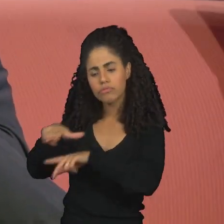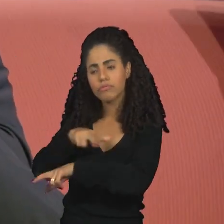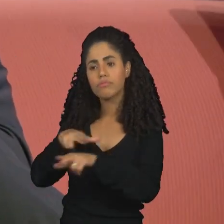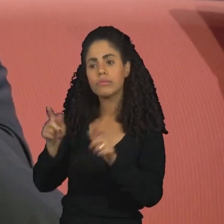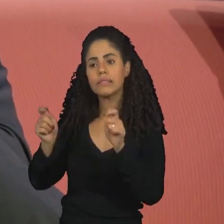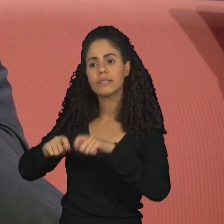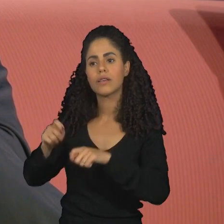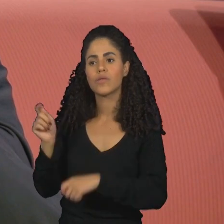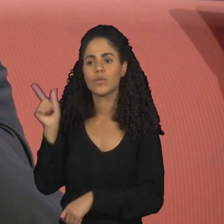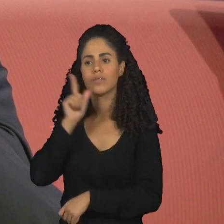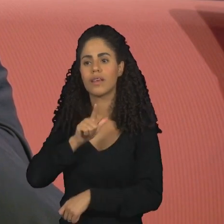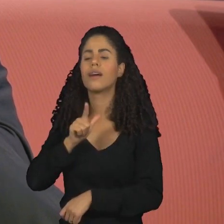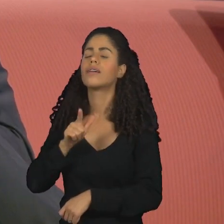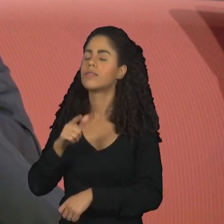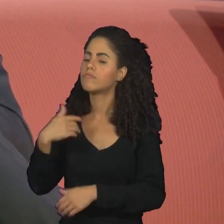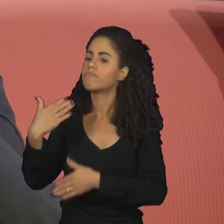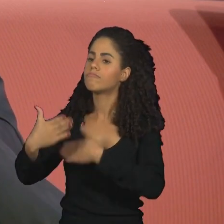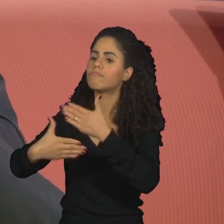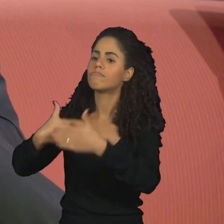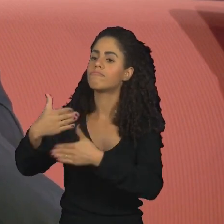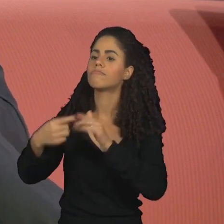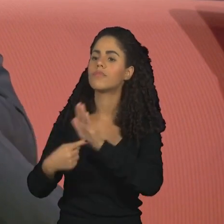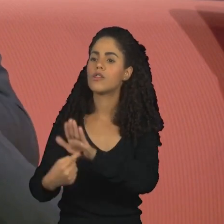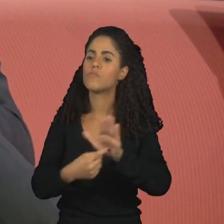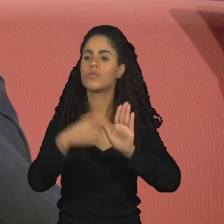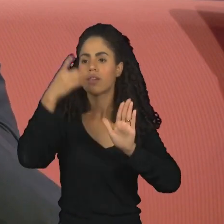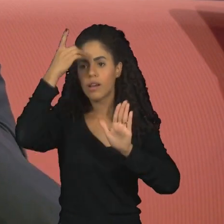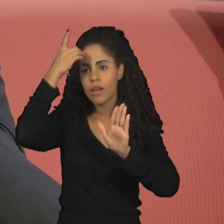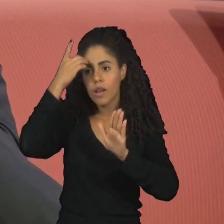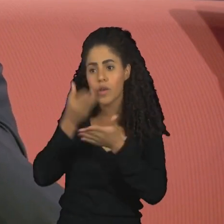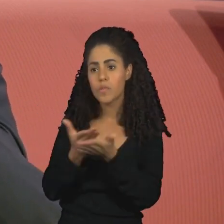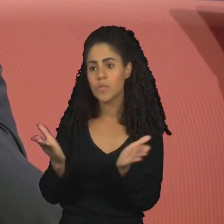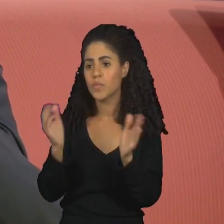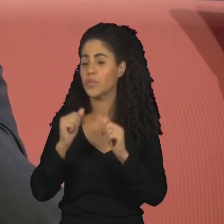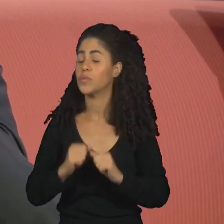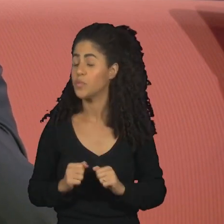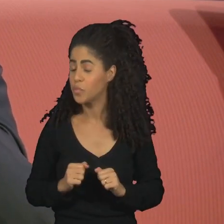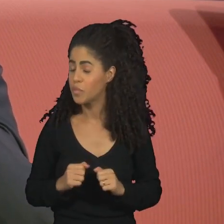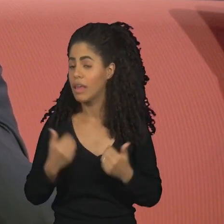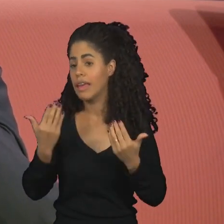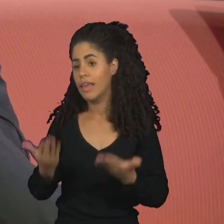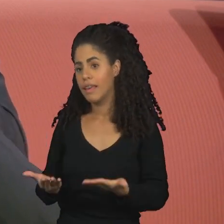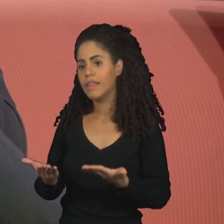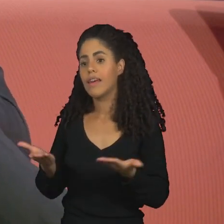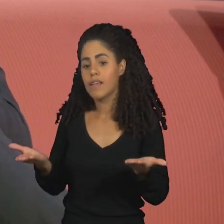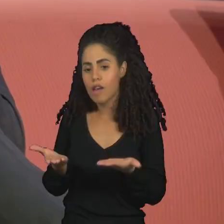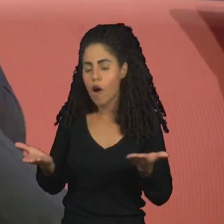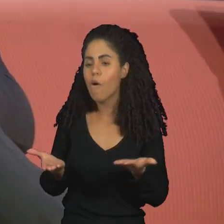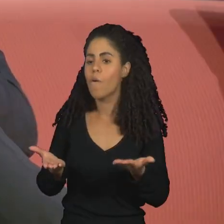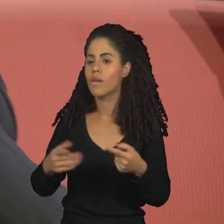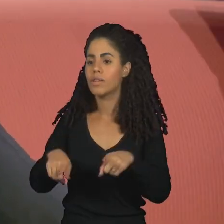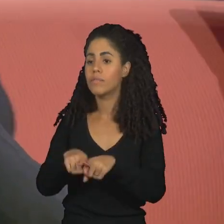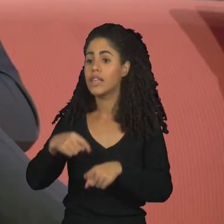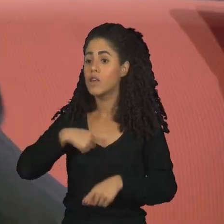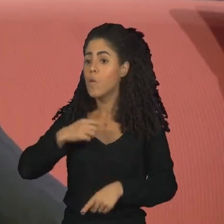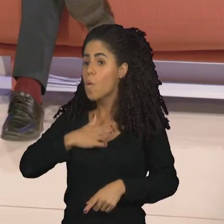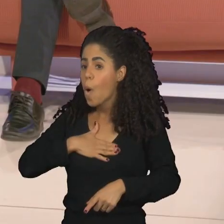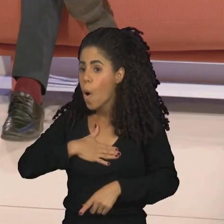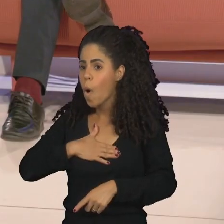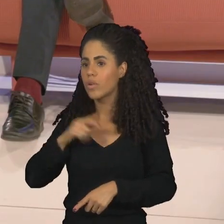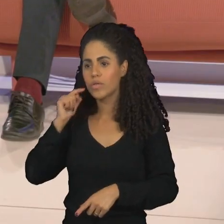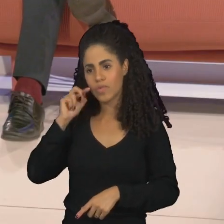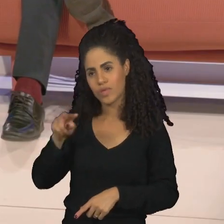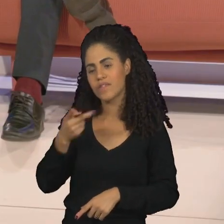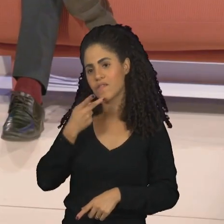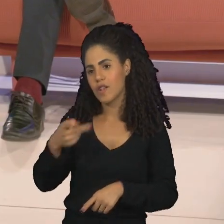pessoas possam demonstrar o seu talento, o seu lugar no mundo, né? E finalmente, assim, a coisa que eu acho mais bonita, você puxou essa